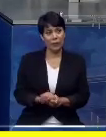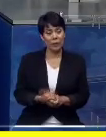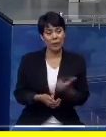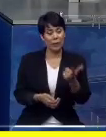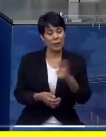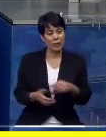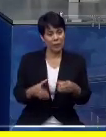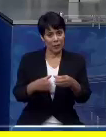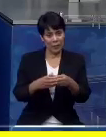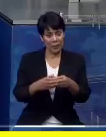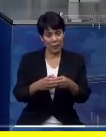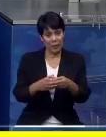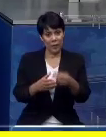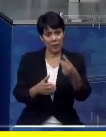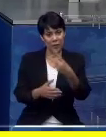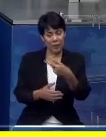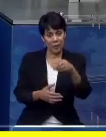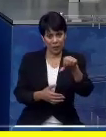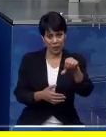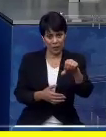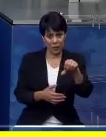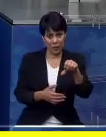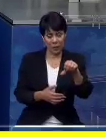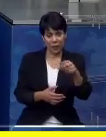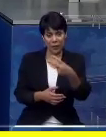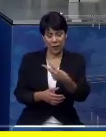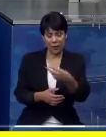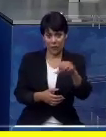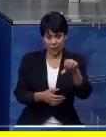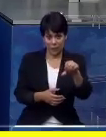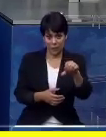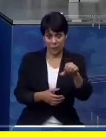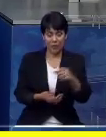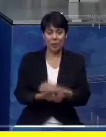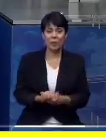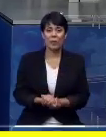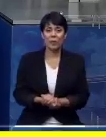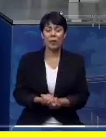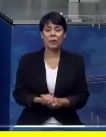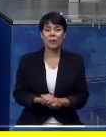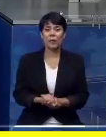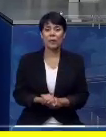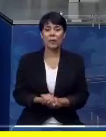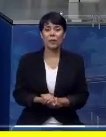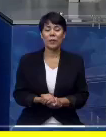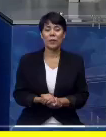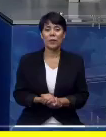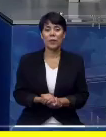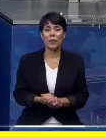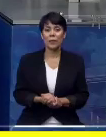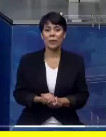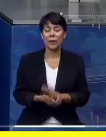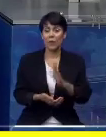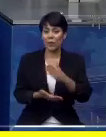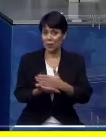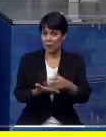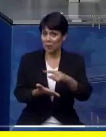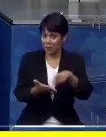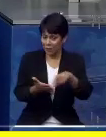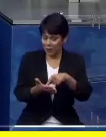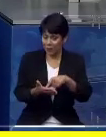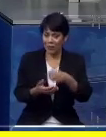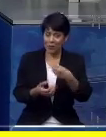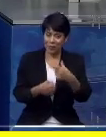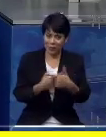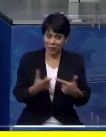Bola laranja, número 29. Laranja, 29. E aí, começou marcando? Boa